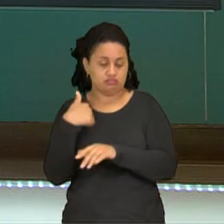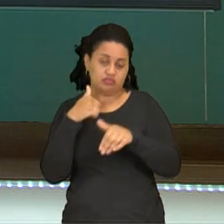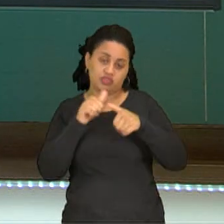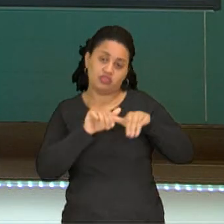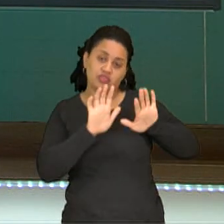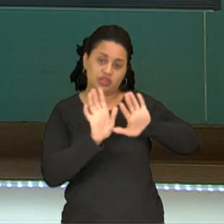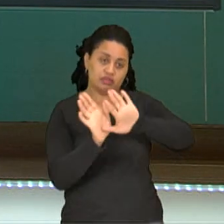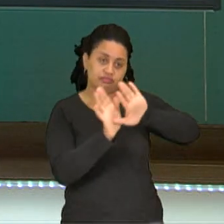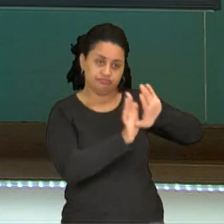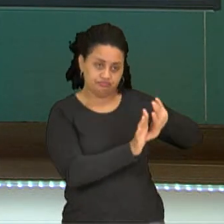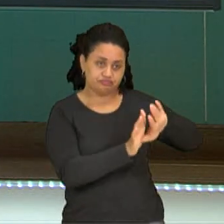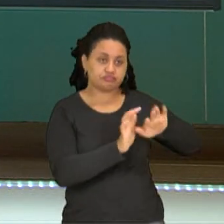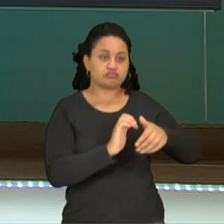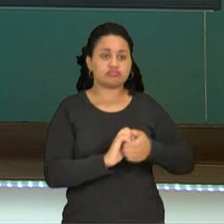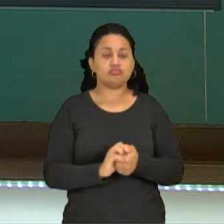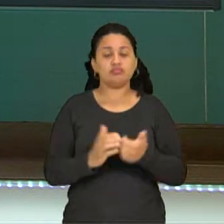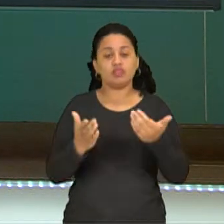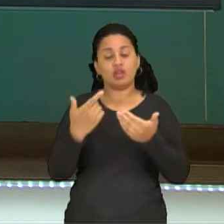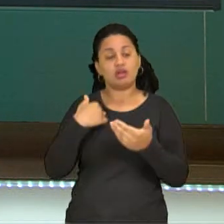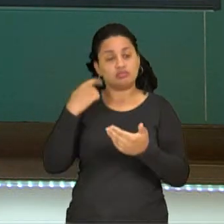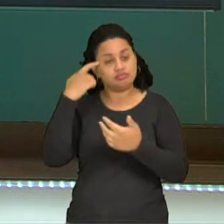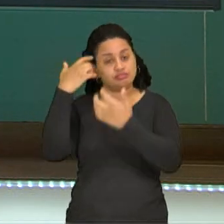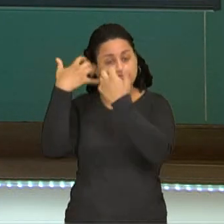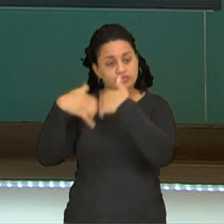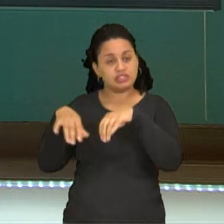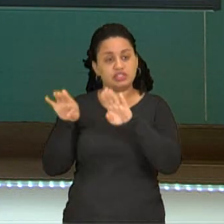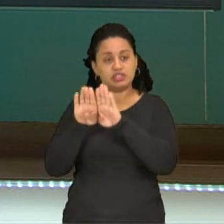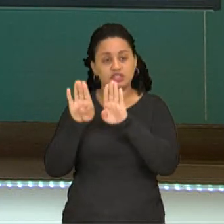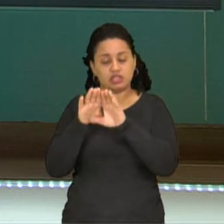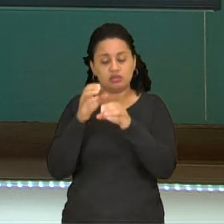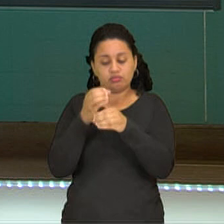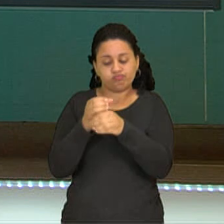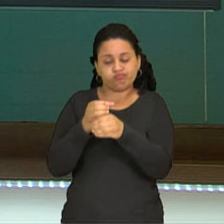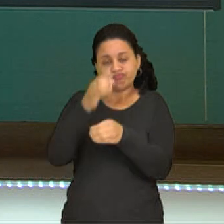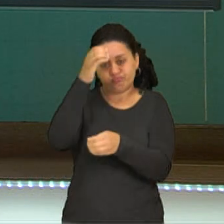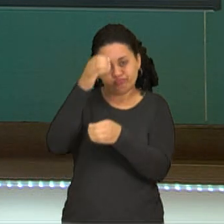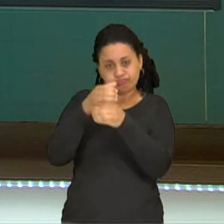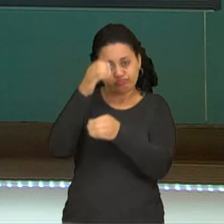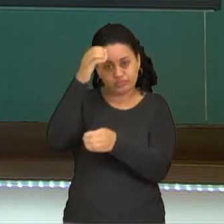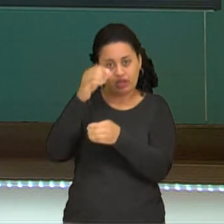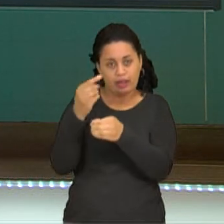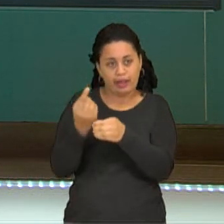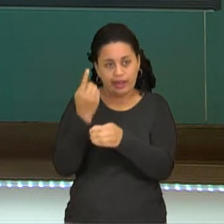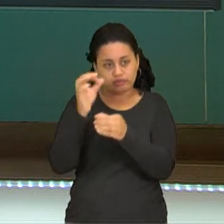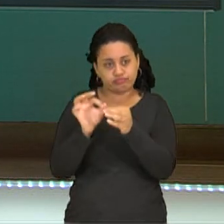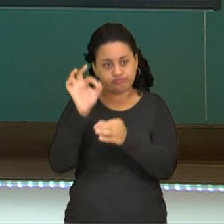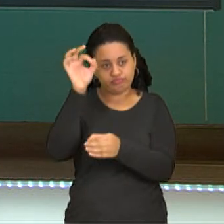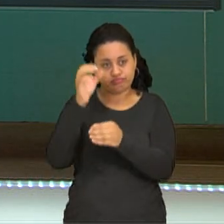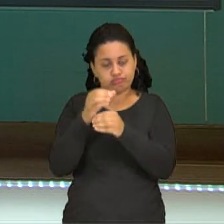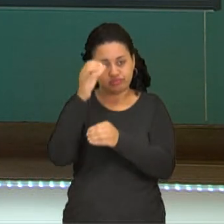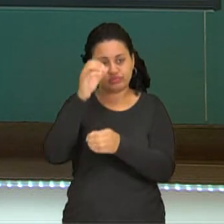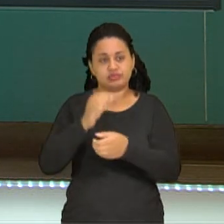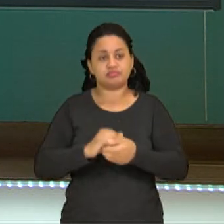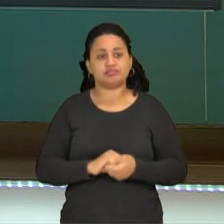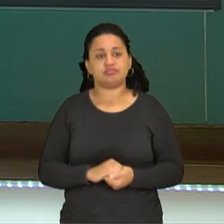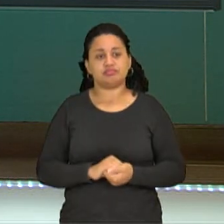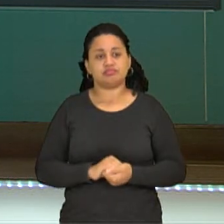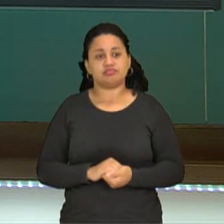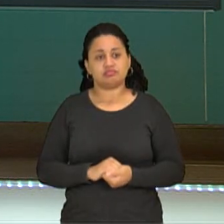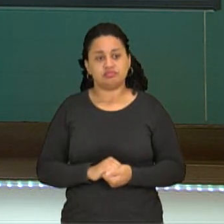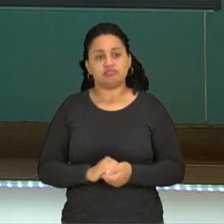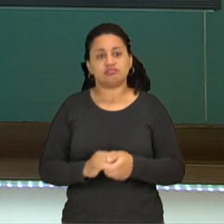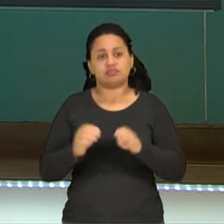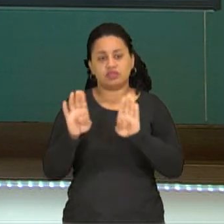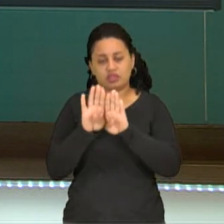deixar indicado. E vamos pensar da mesma maneira para a lata mais alta, para a embalagem mais alta. A